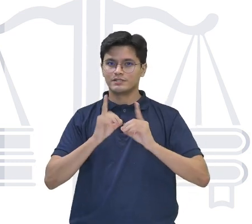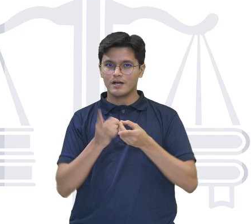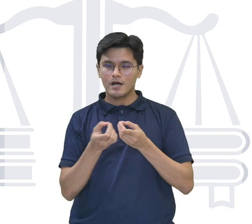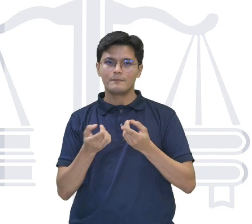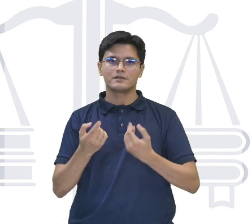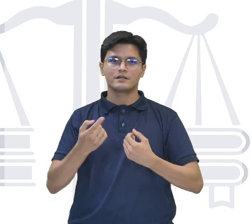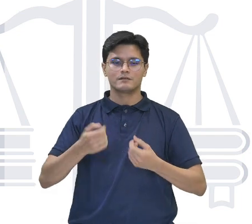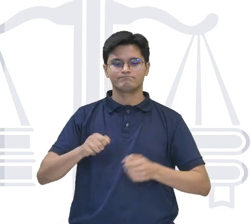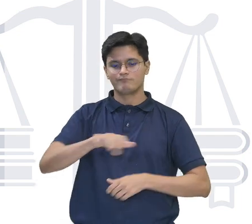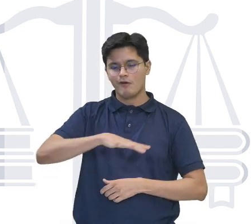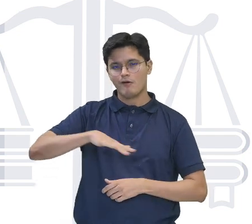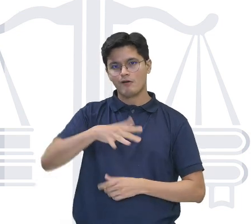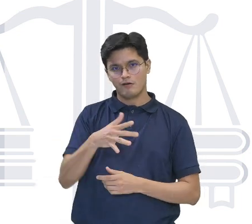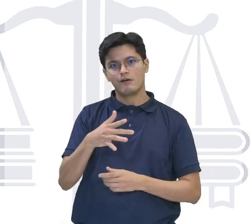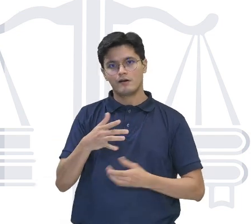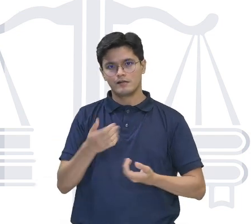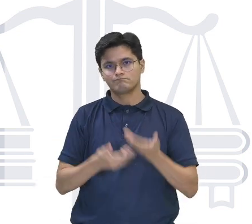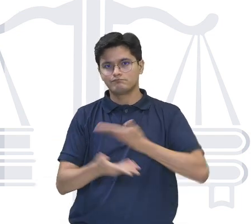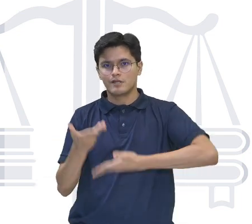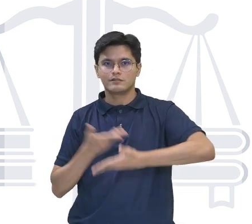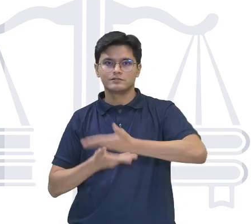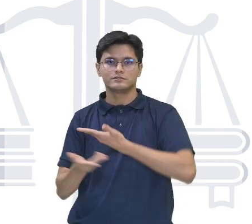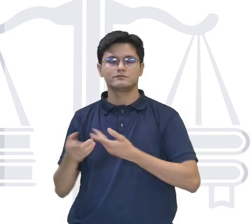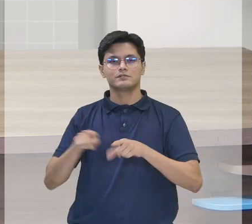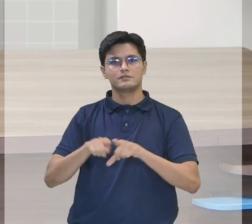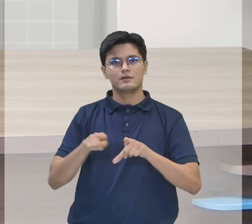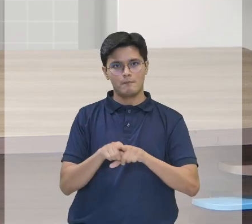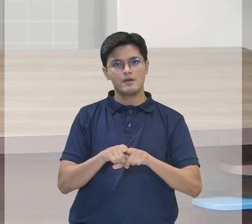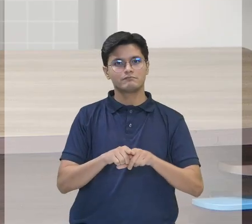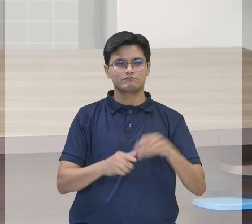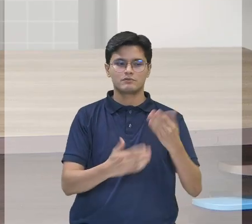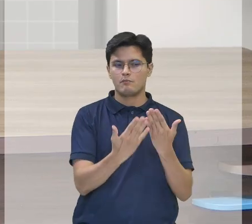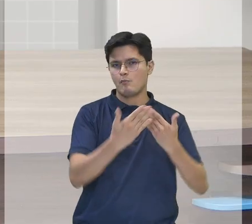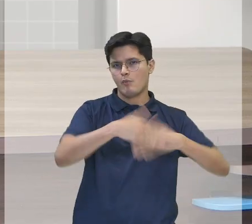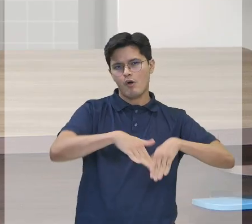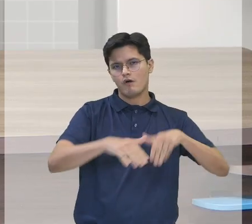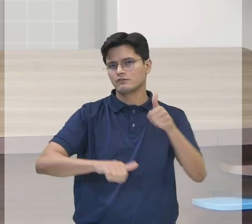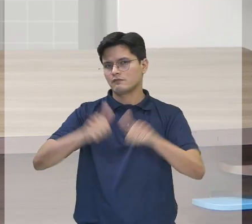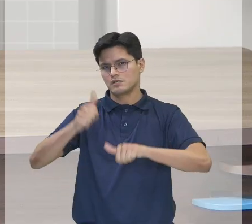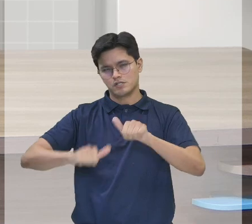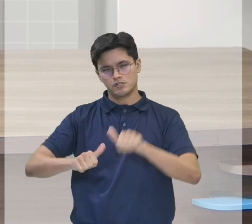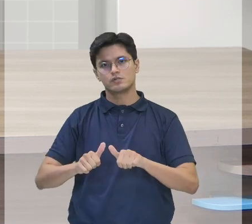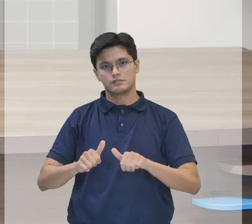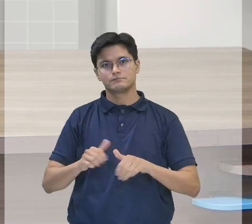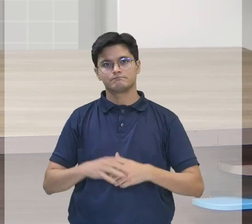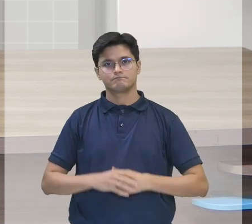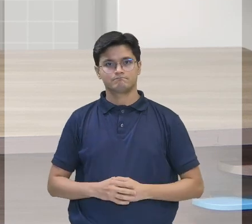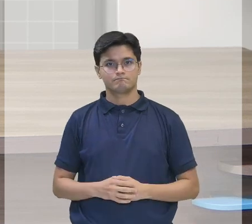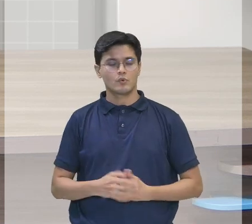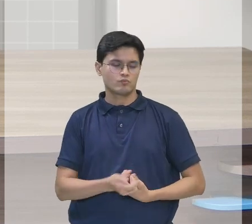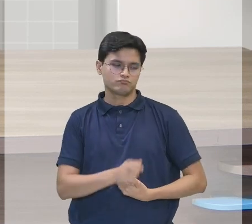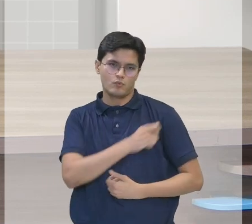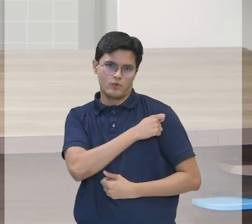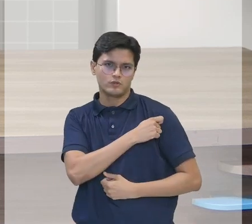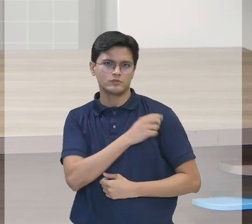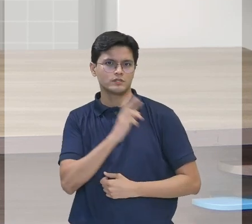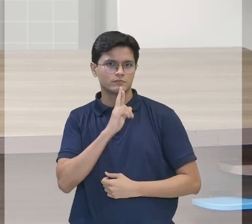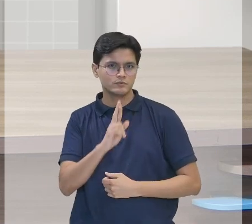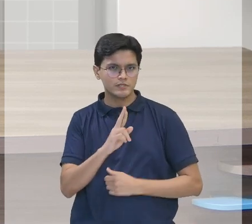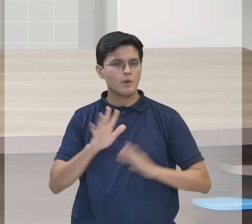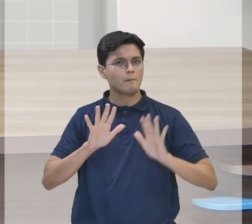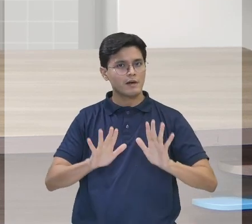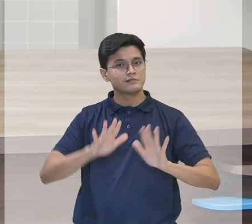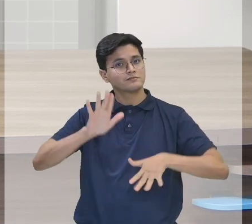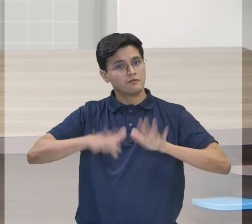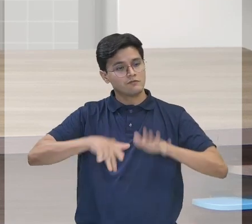próprias avaliações, não é mesmo? O aluno respondeu, mas ele pode chegar com você, professor, e dizer assim, eu respondi, mas eu não sei se